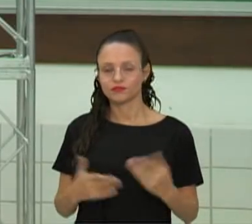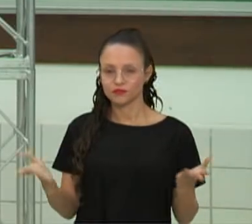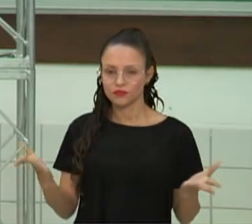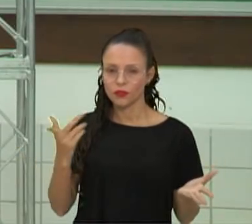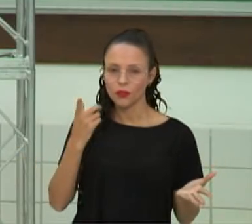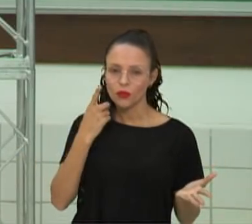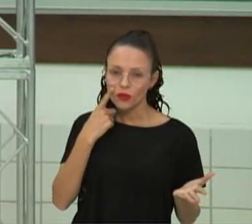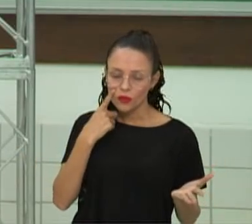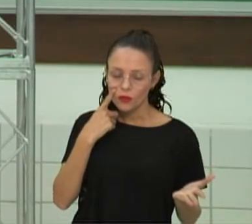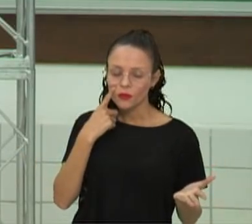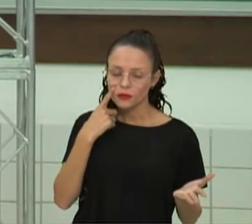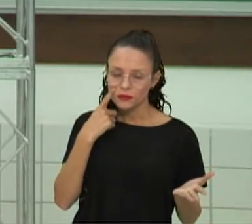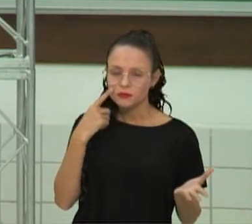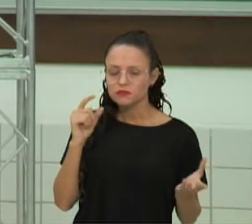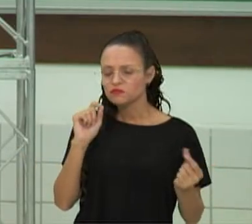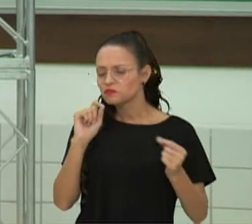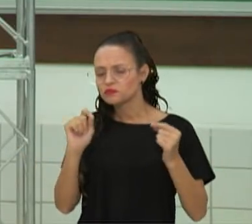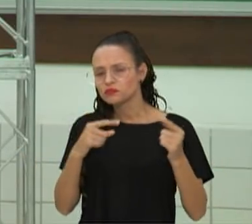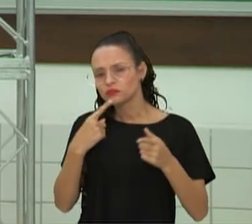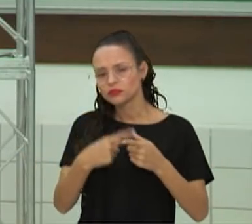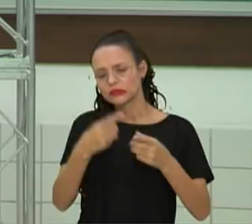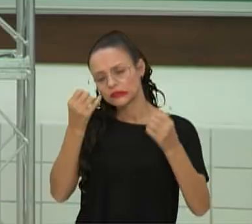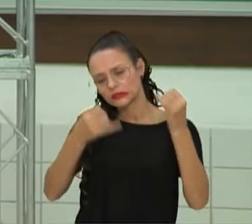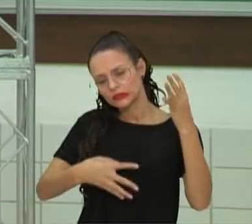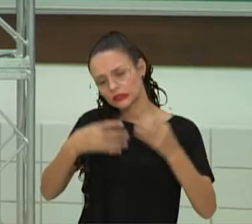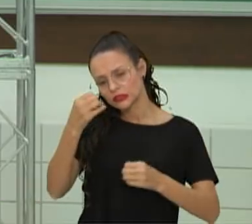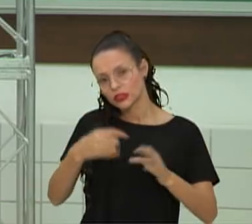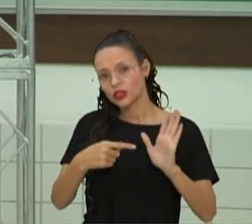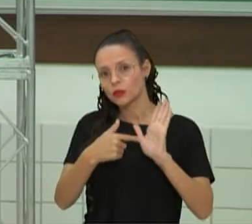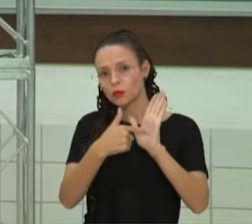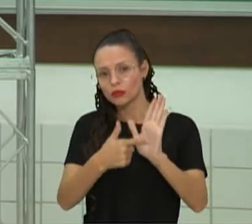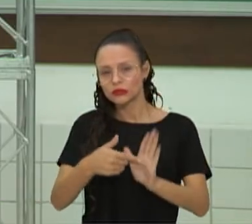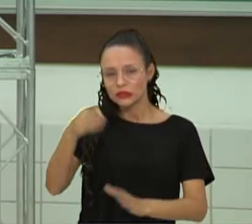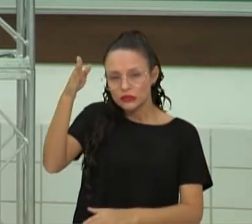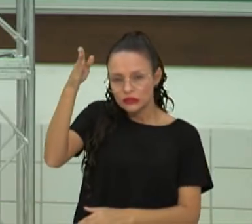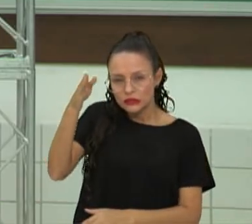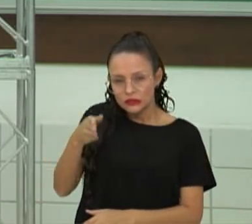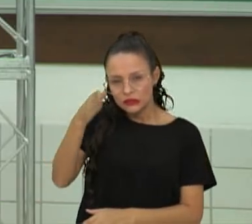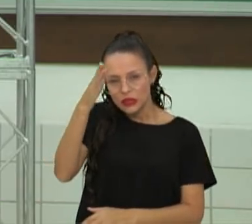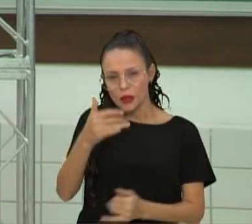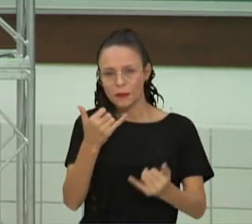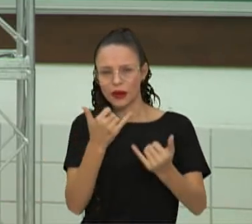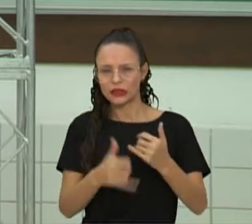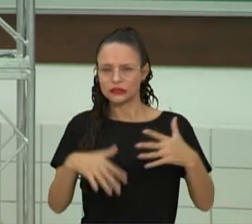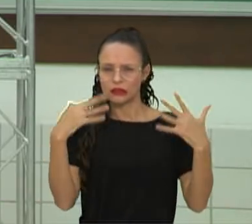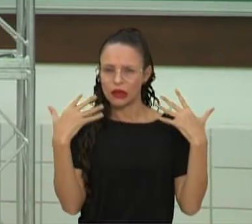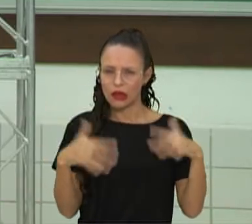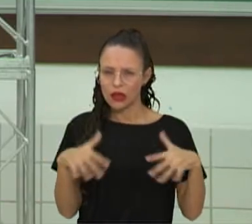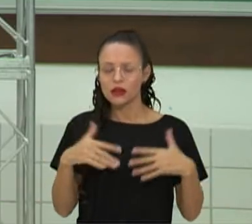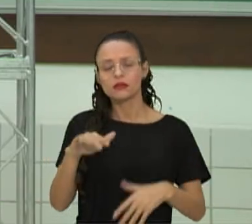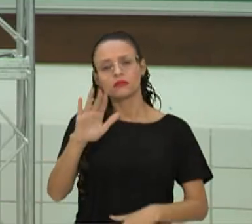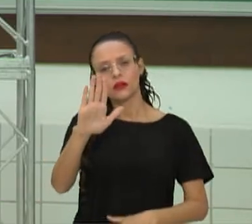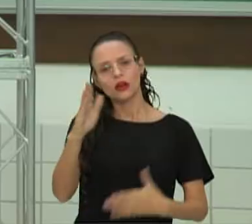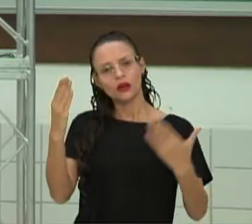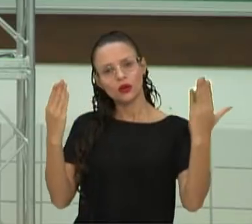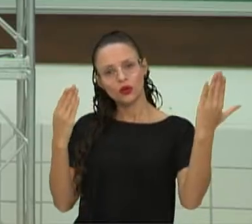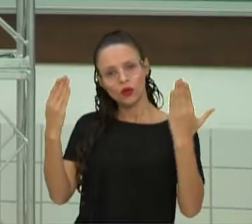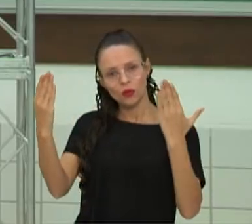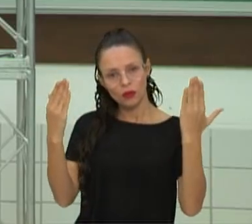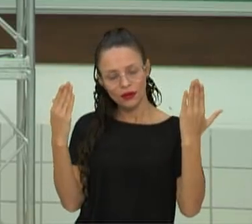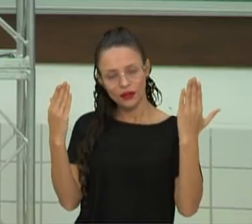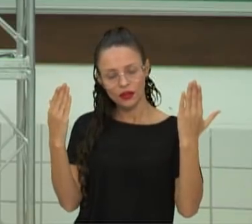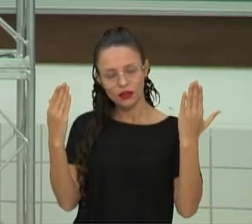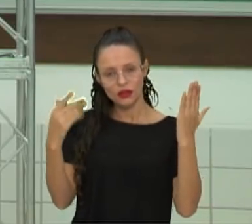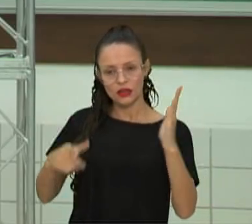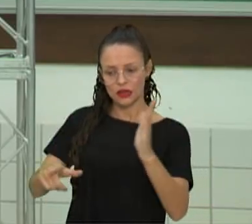Veja, eu mostrei para você um algoritmo, parece que dá um trabalhão porque a conta ficou enorme, mas eu quero comparar com vocês a maneira como